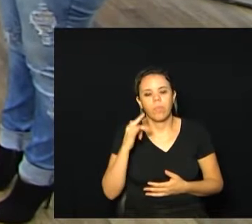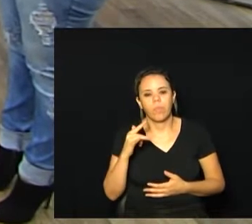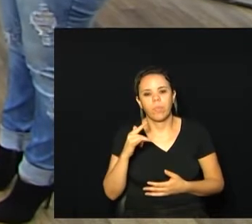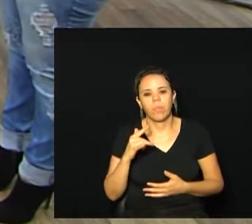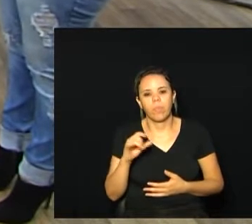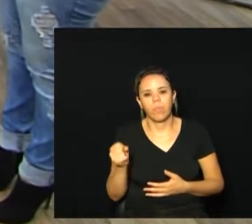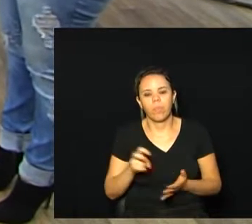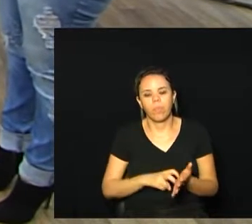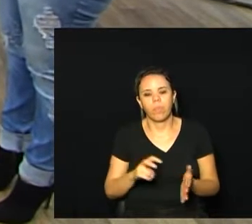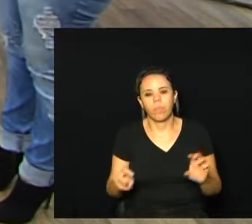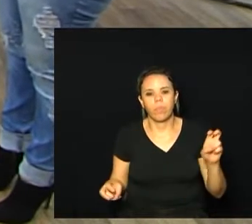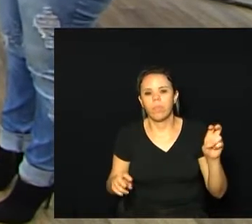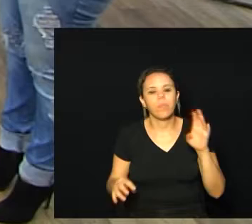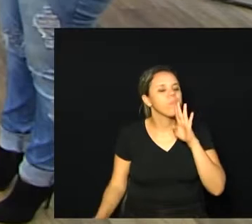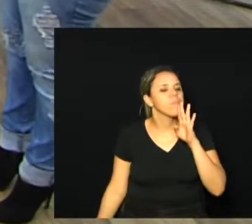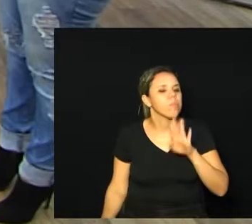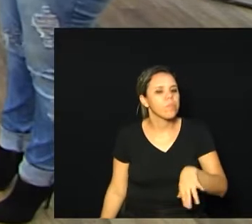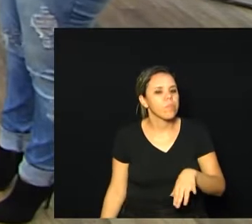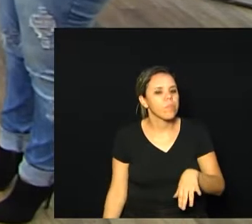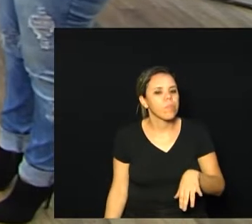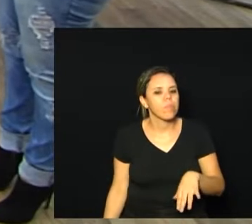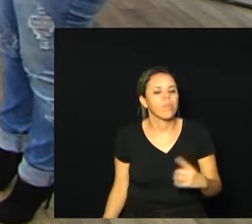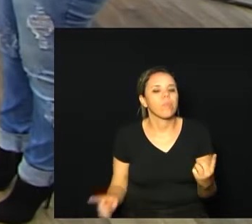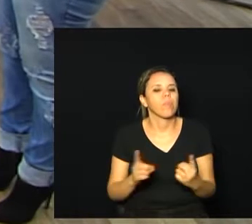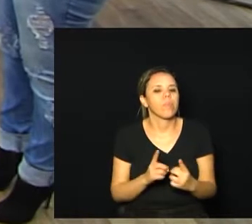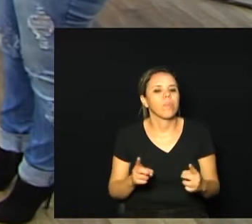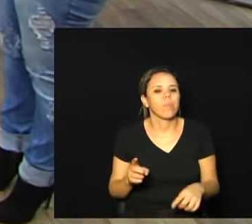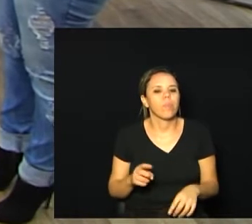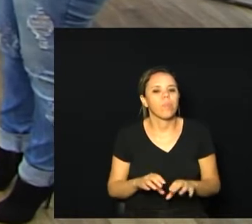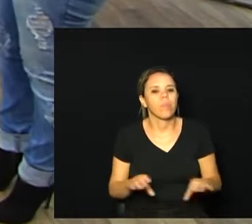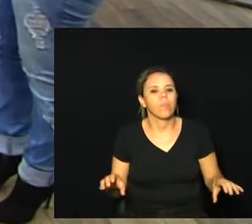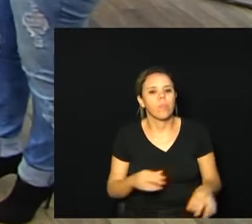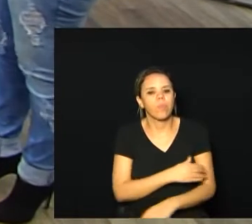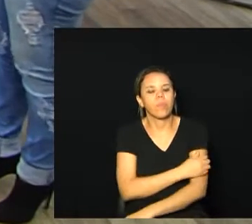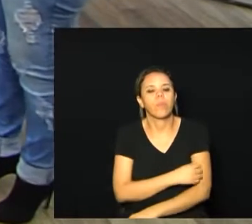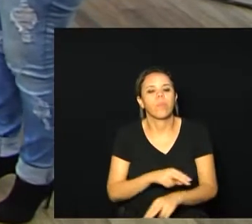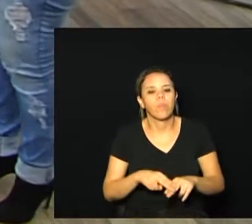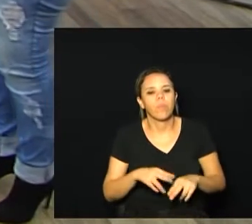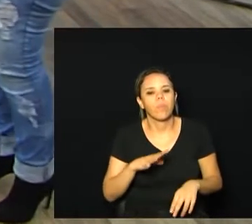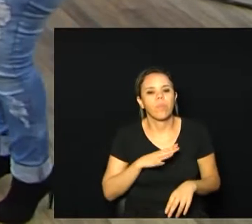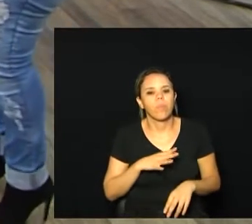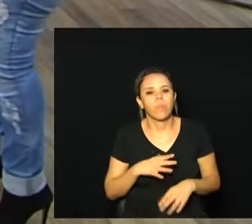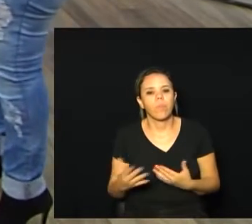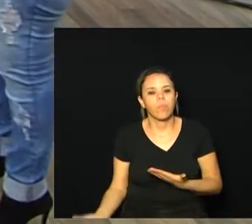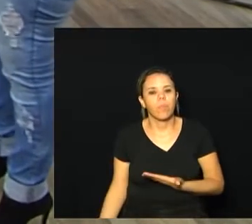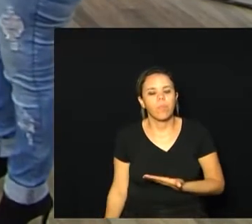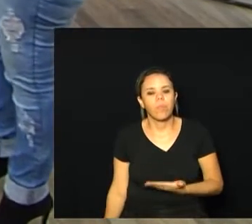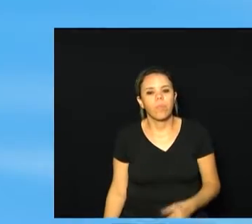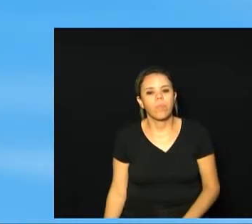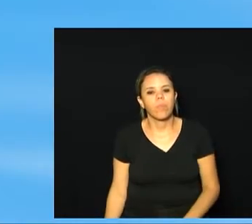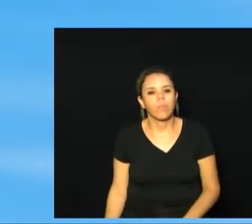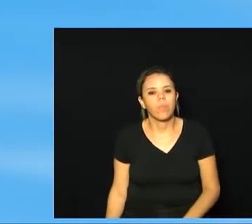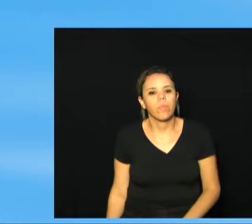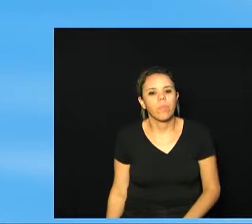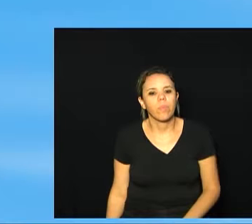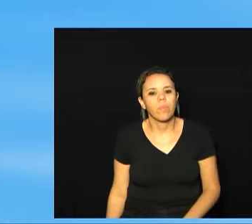entre 8 da manhã e 5 da tarde, um serviço de interligação de redes. Por isso, Cidade Universitária, Chácara